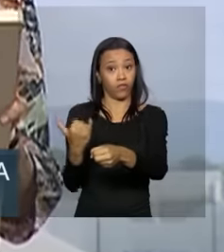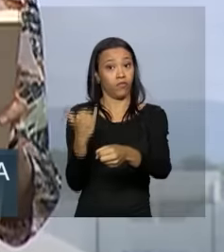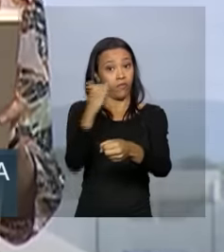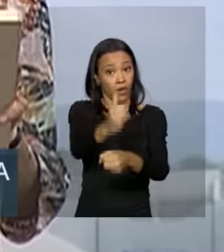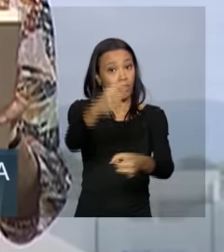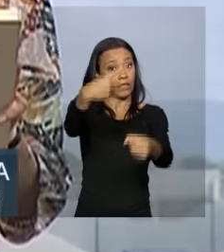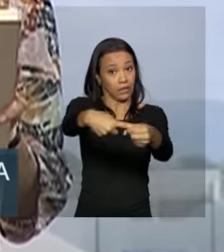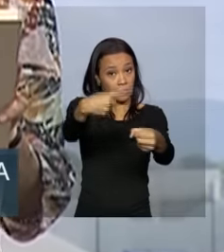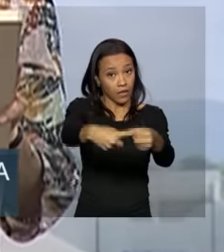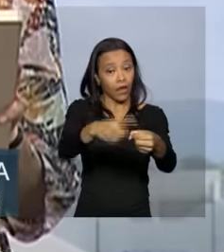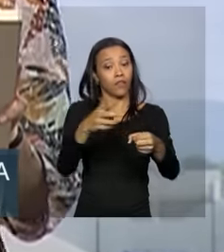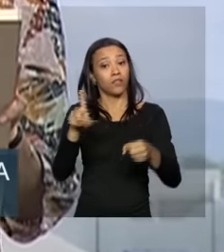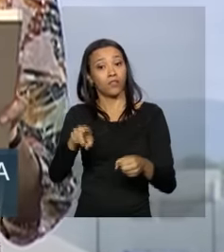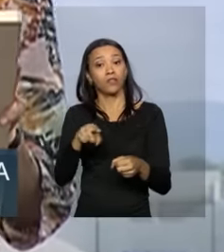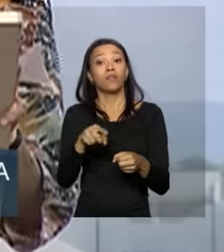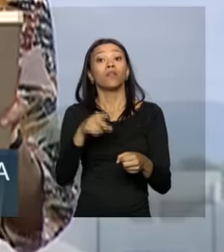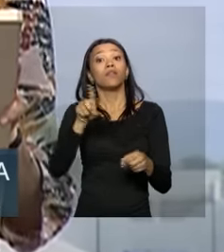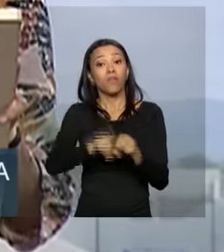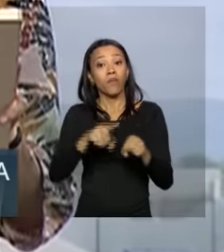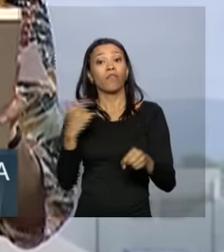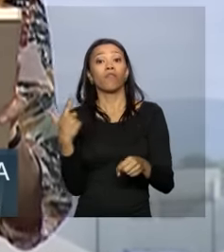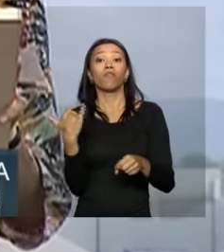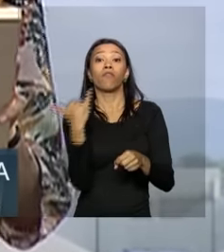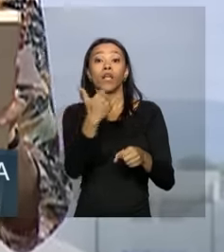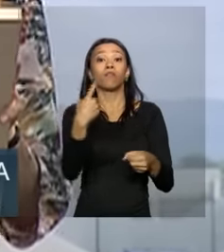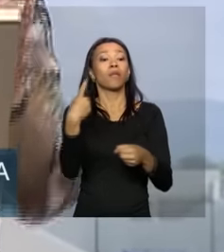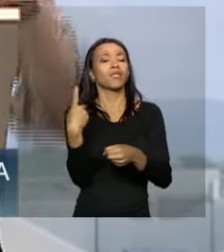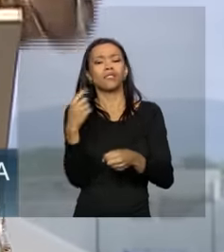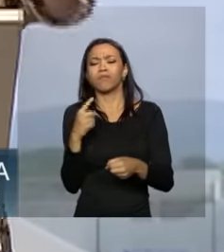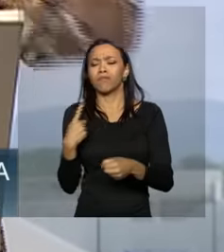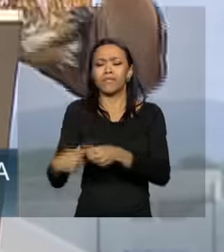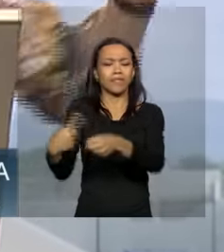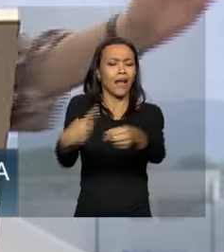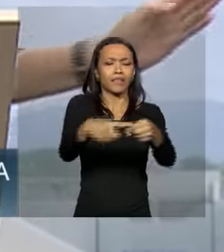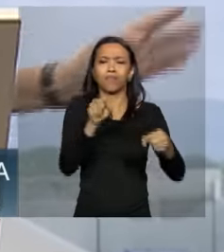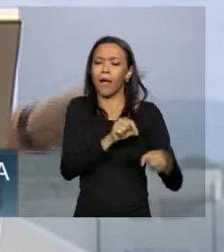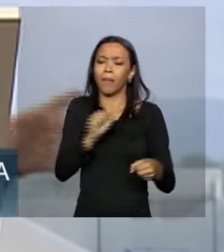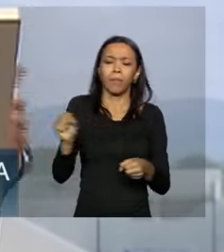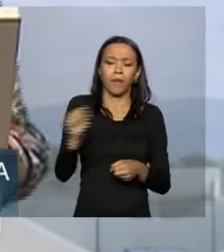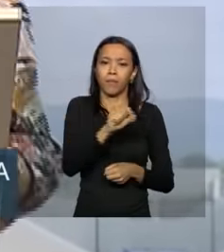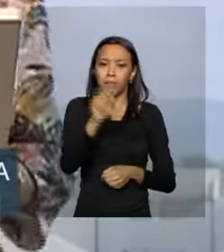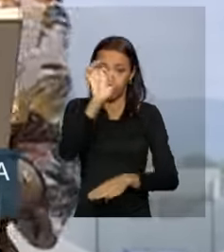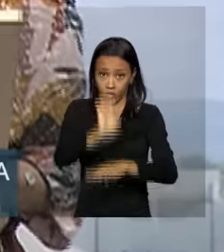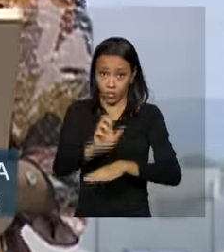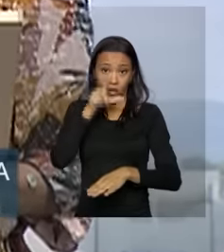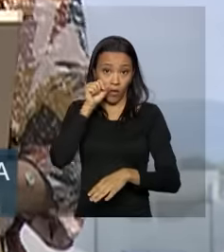para Arapiraca, quanto para todas as cidades desse percurso,